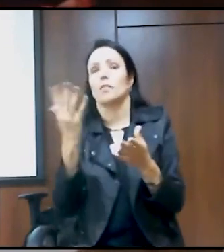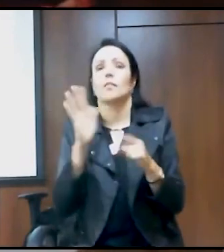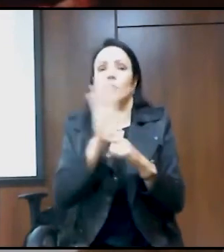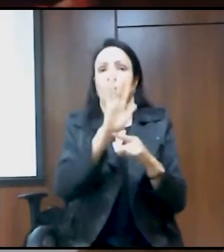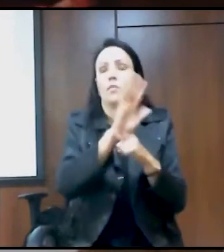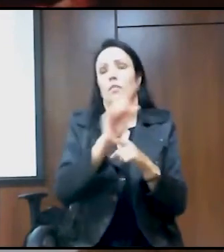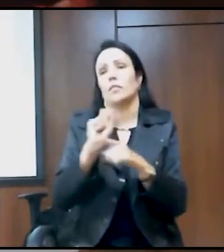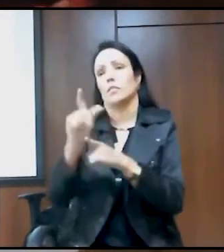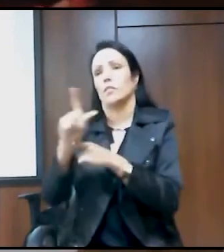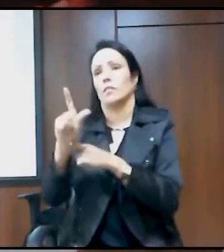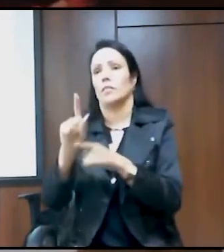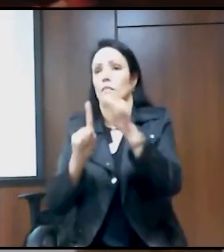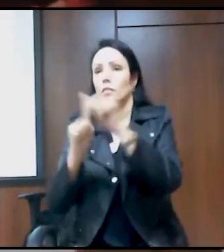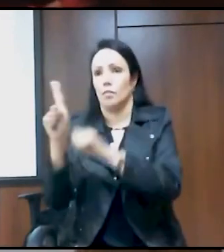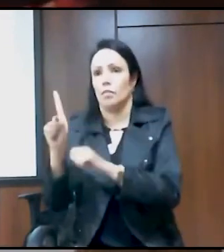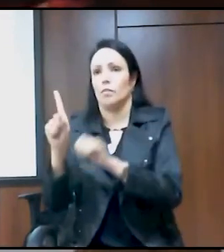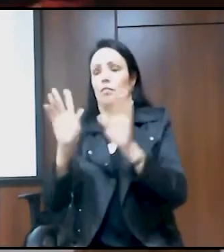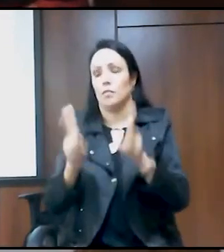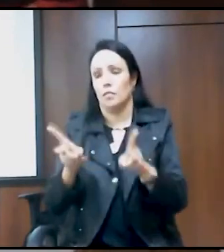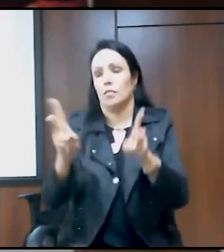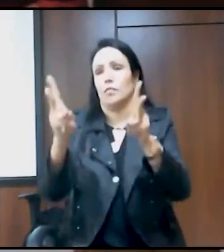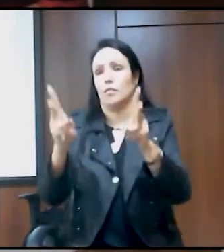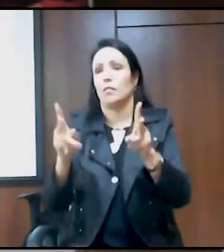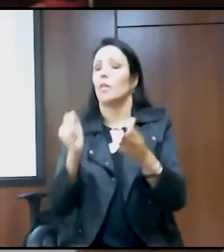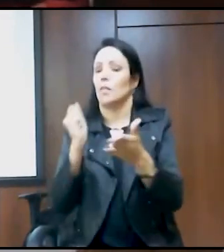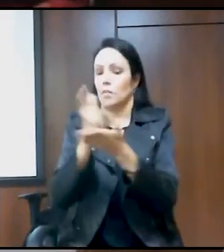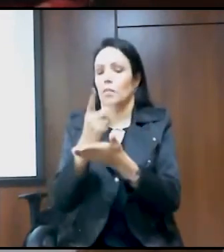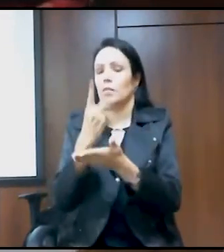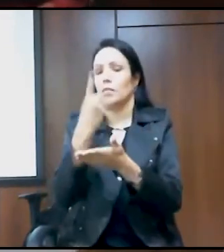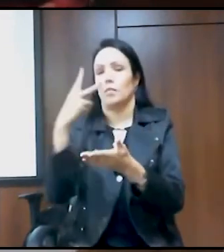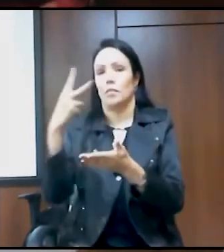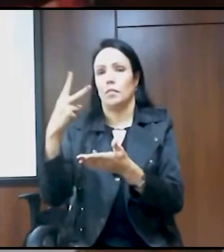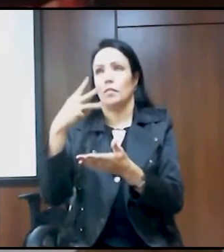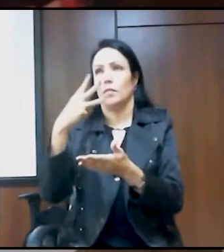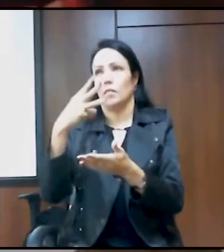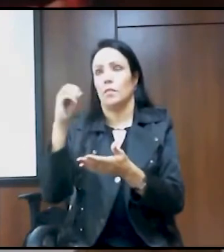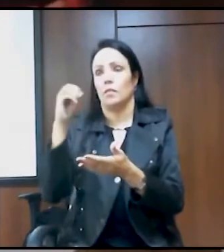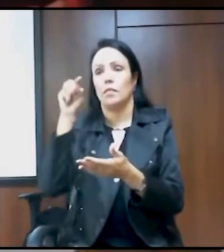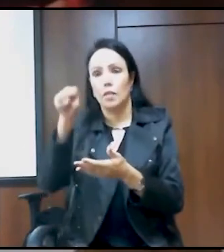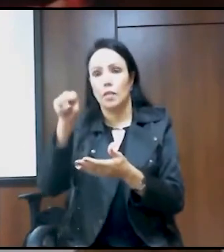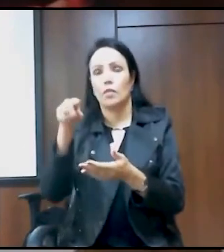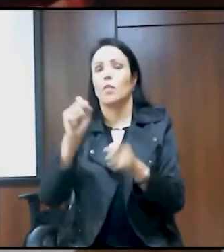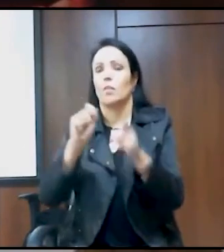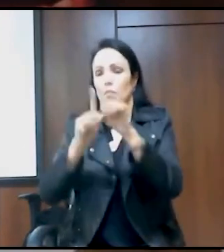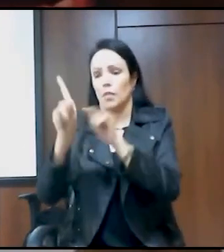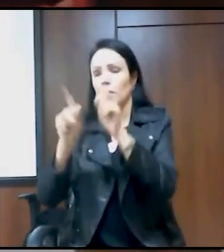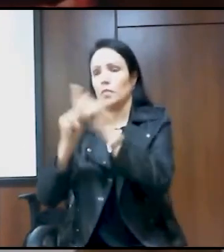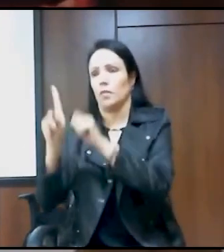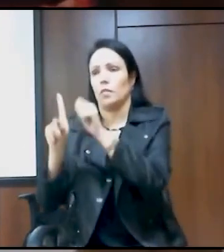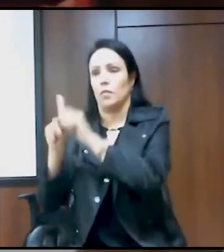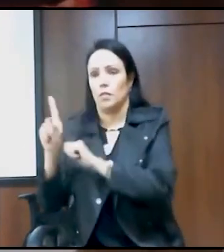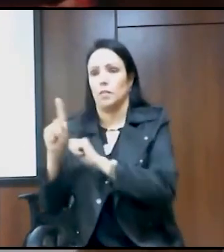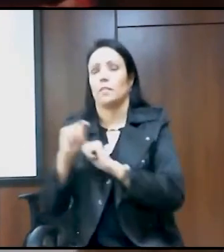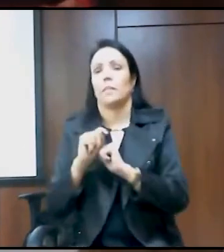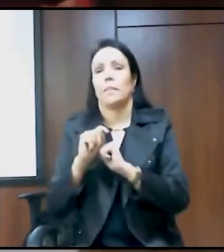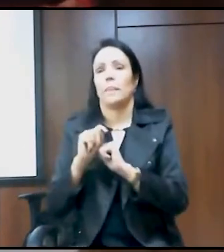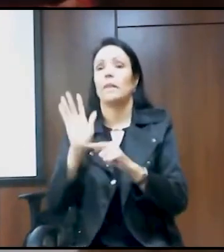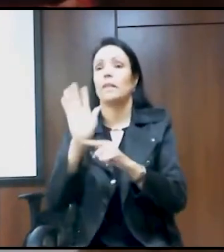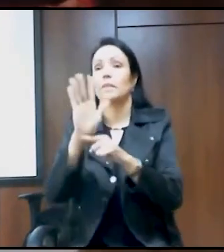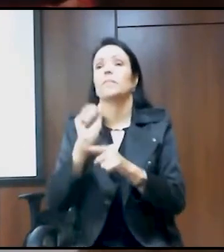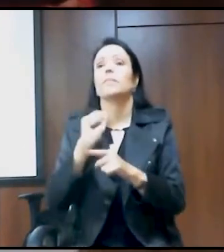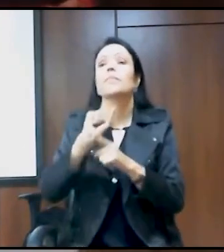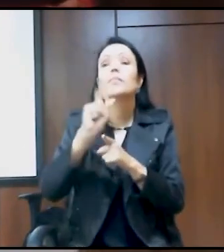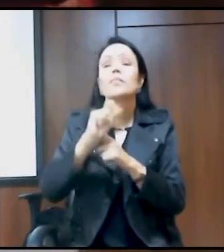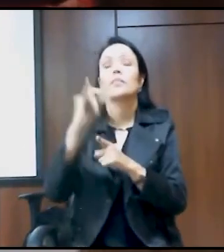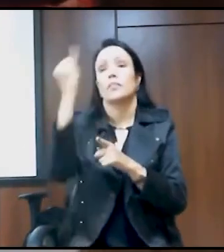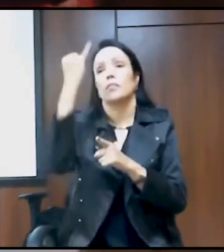auxílios aluguéis no mesmo mês. Eu pago os 30 mil todo mês. Só que não necessariamente são as mesmas famílias. O auxílio aluguel é extremamente